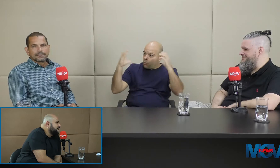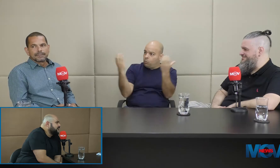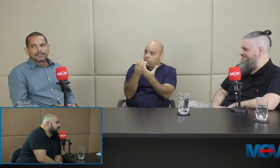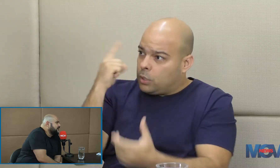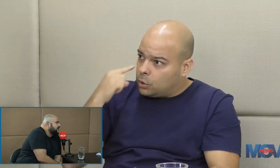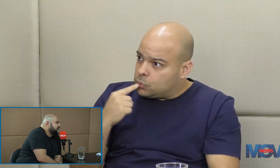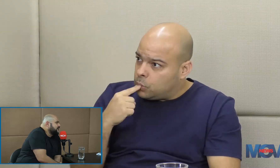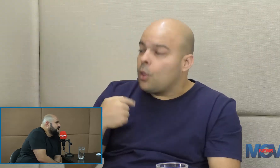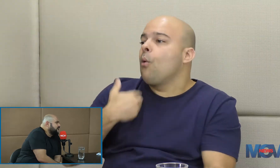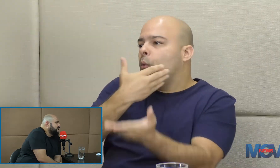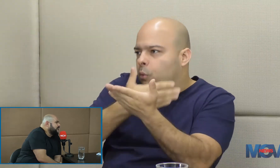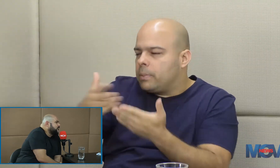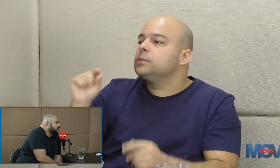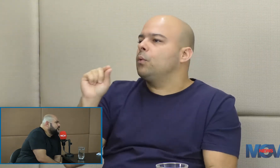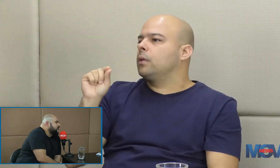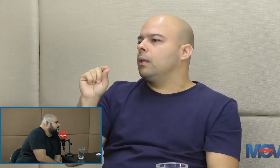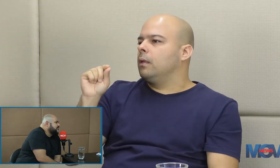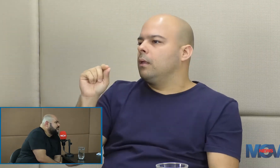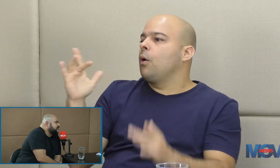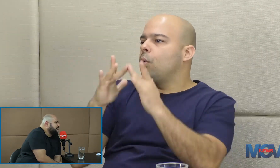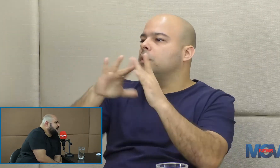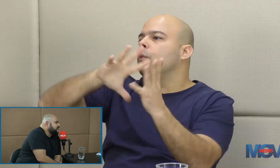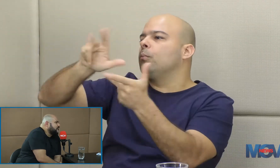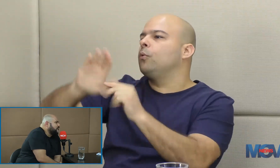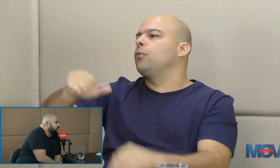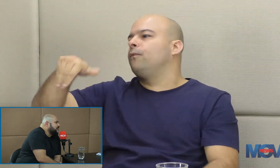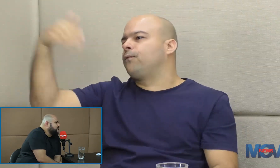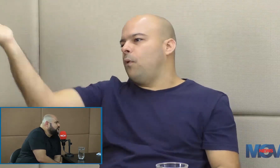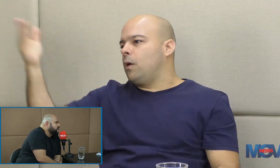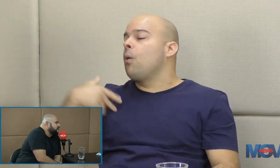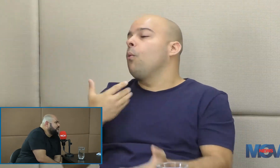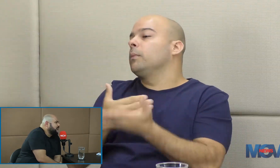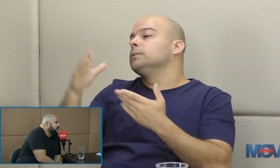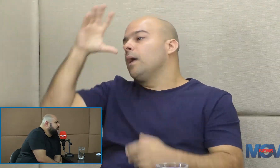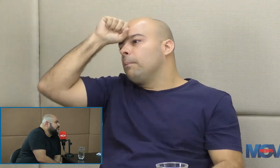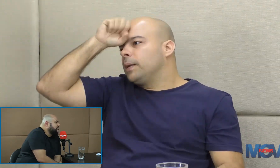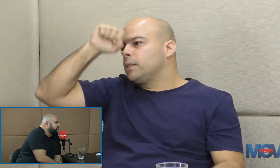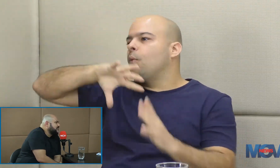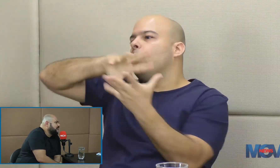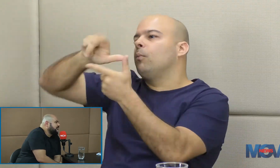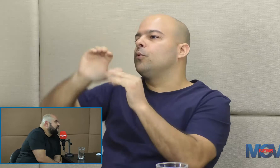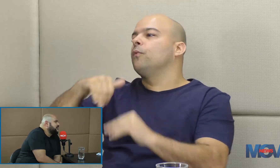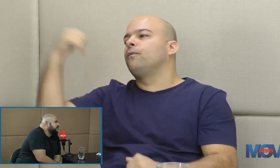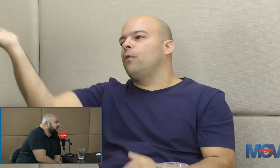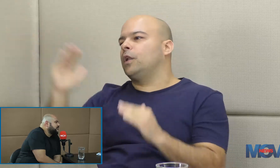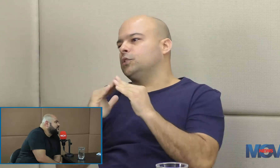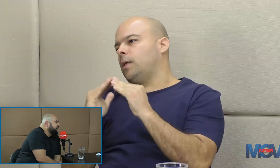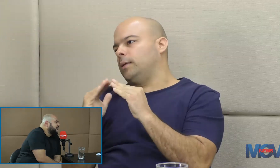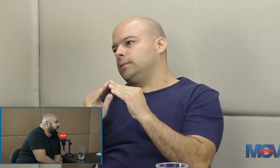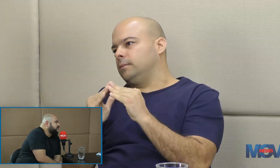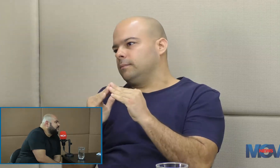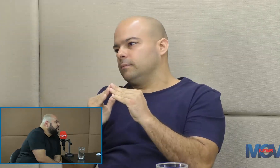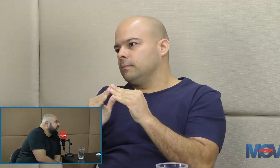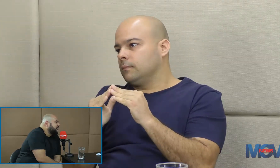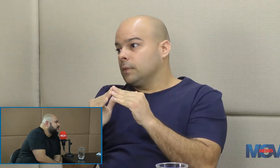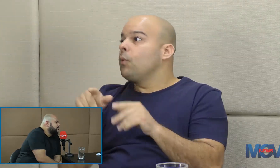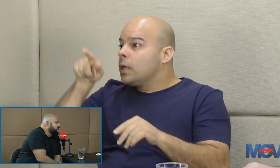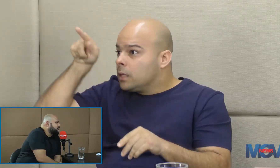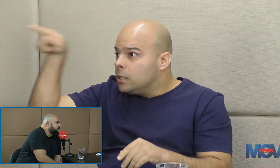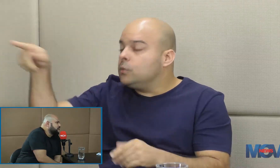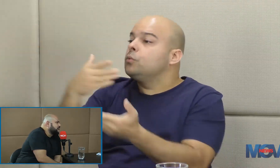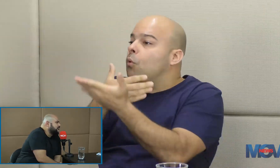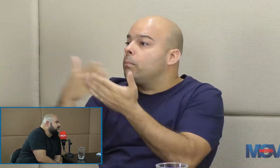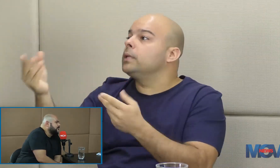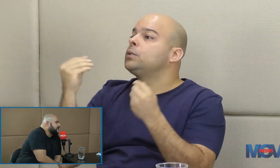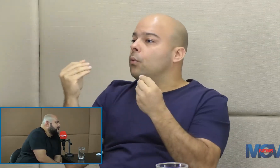sabia. Então, depois que eu comecei a ter contato com a comunidade surda, é que eu comecei a ter a minha vida, de fato, uma visão melhor